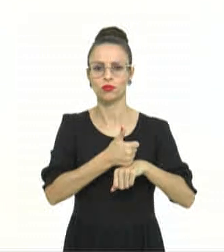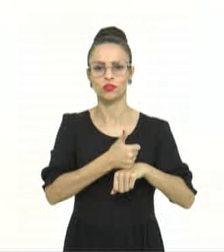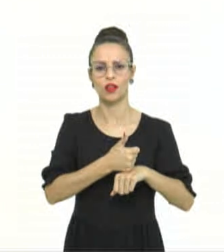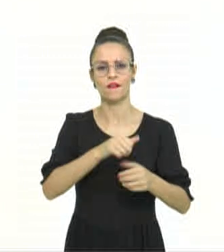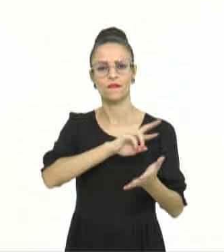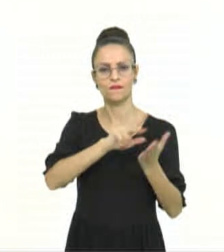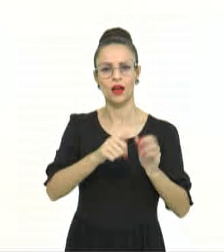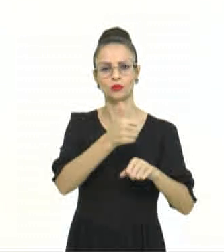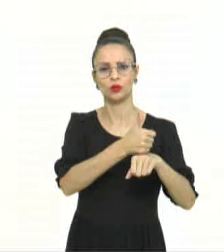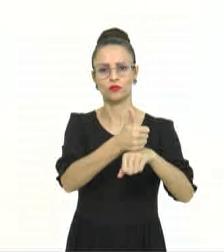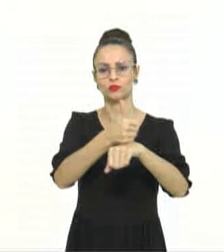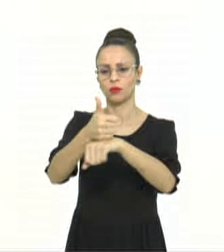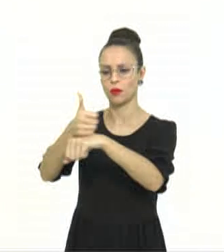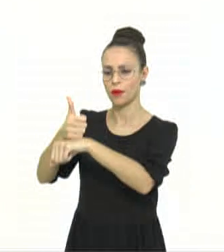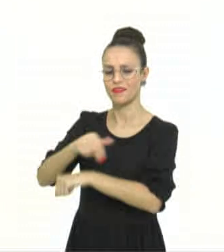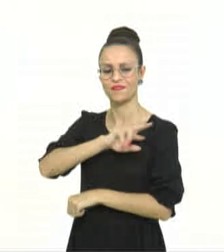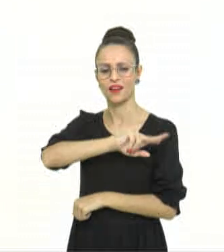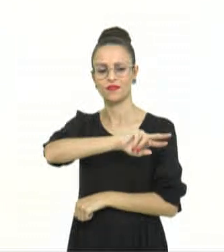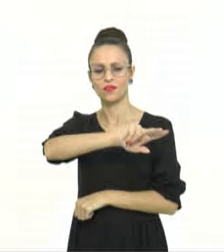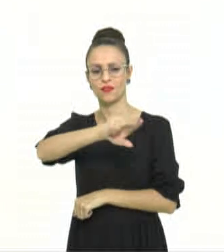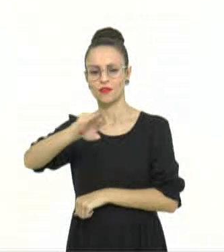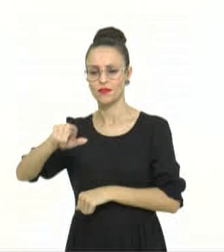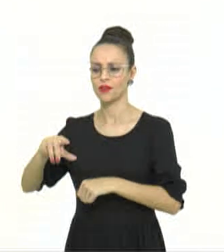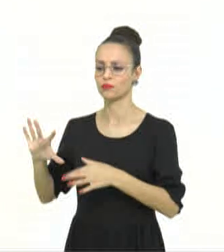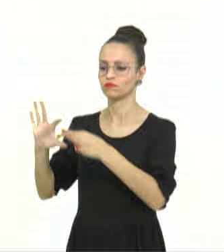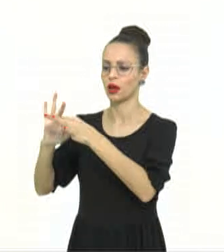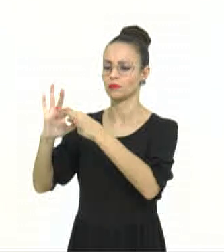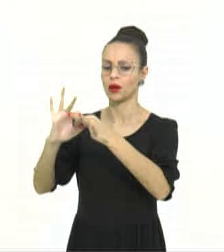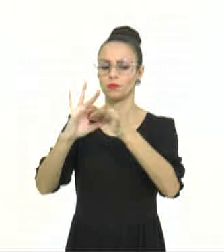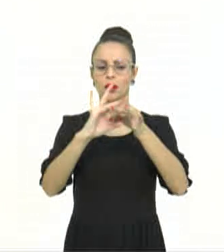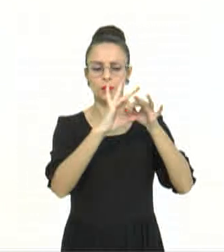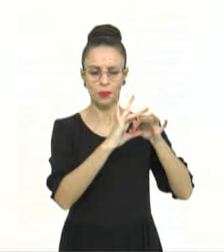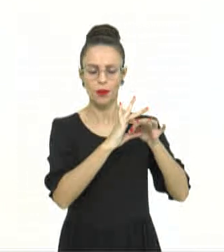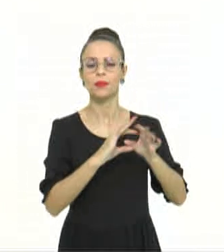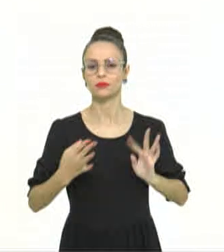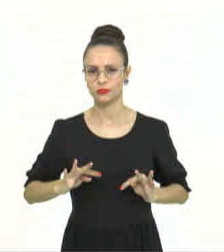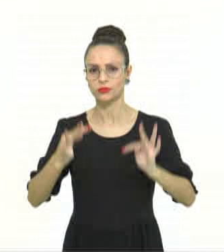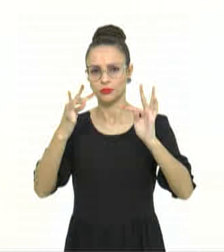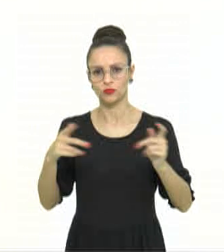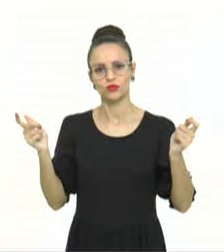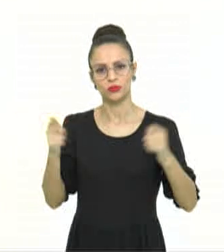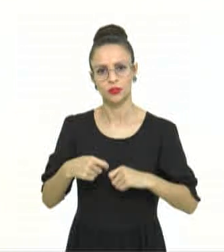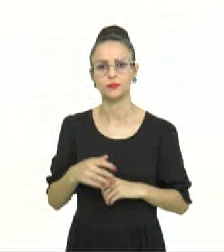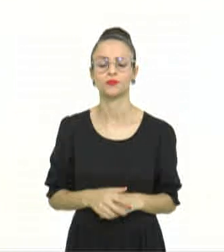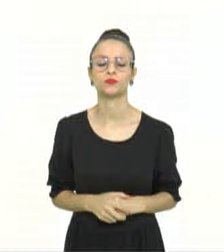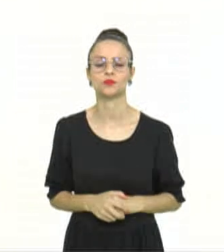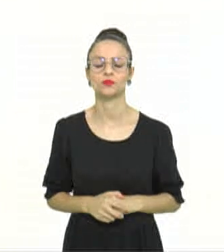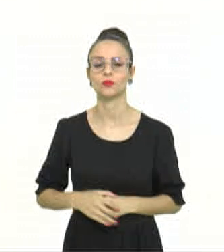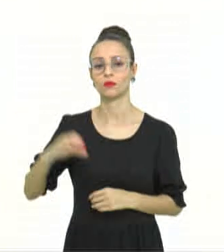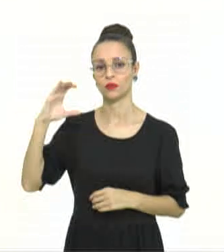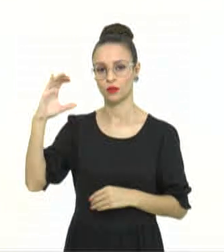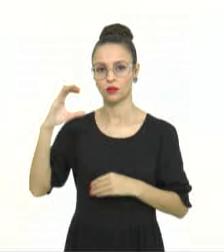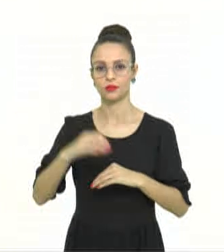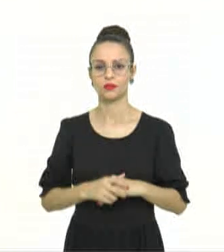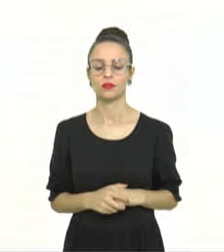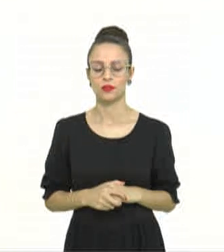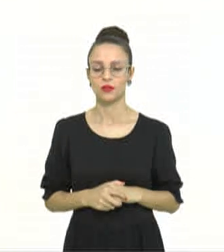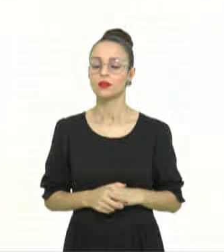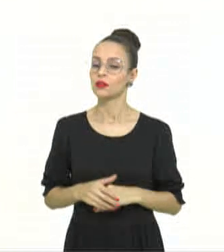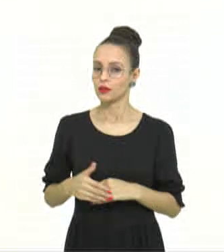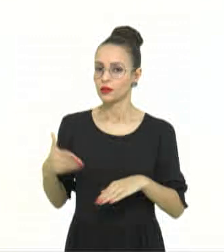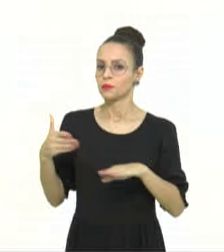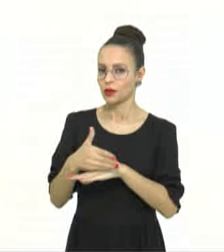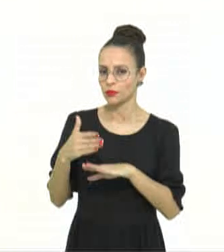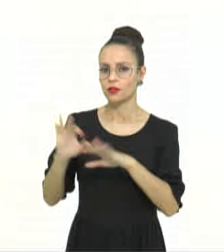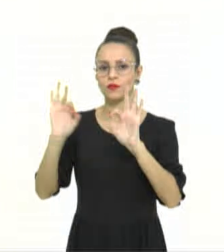multidisciplinar com profissionais como endocrinologista, nutricionista, psicólogo e psiquiatra. Alternativa C, a participação